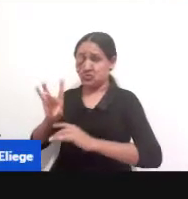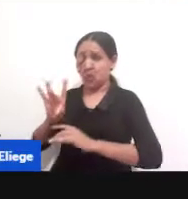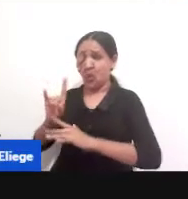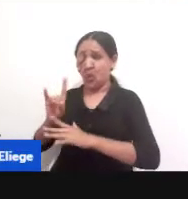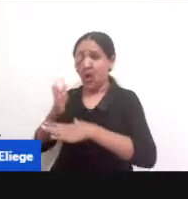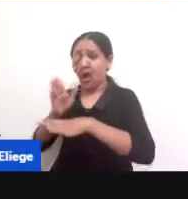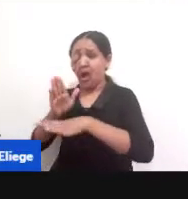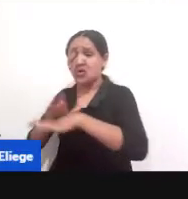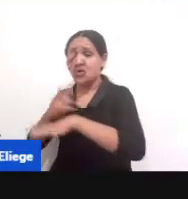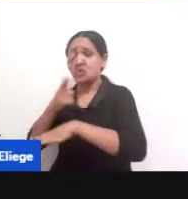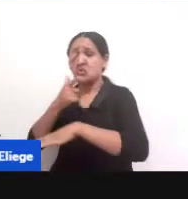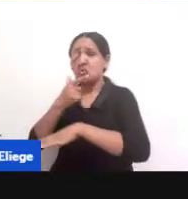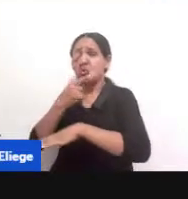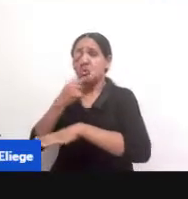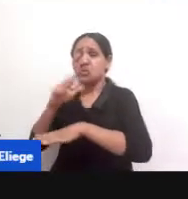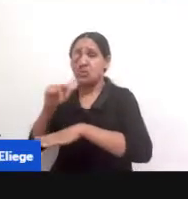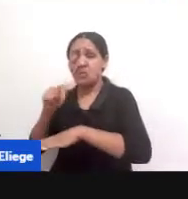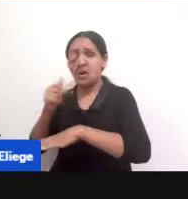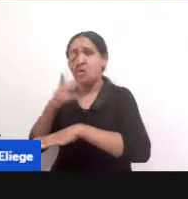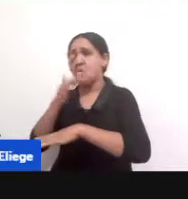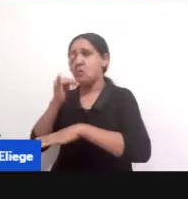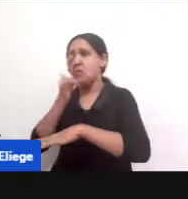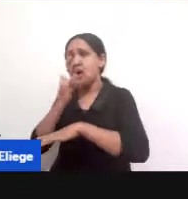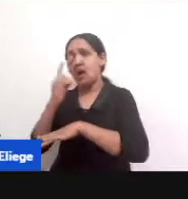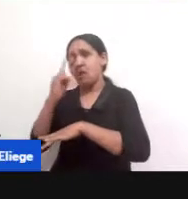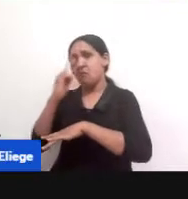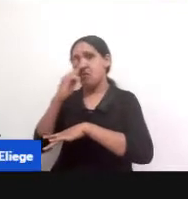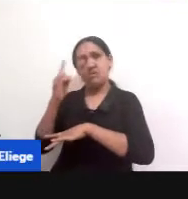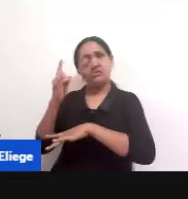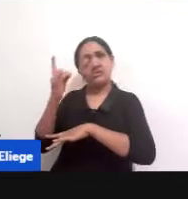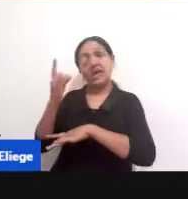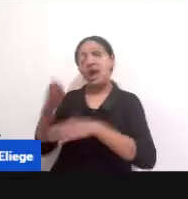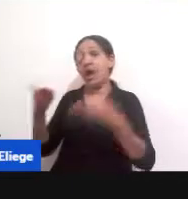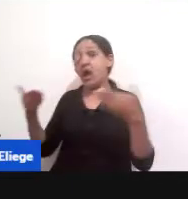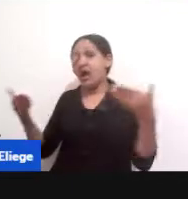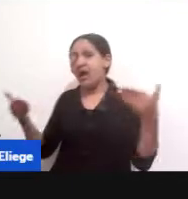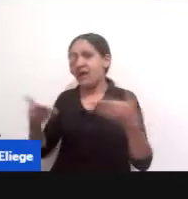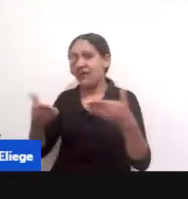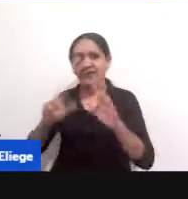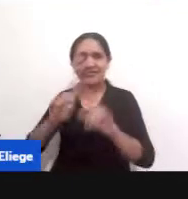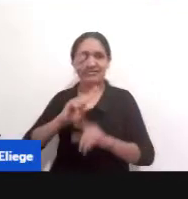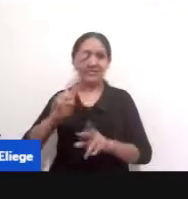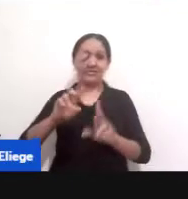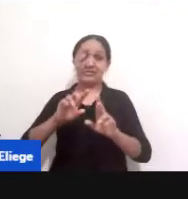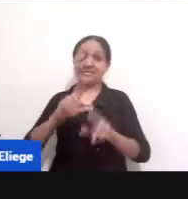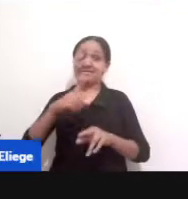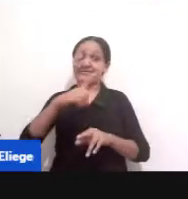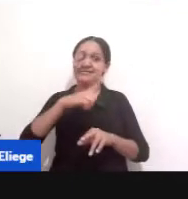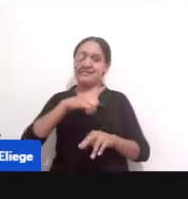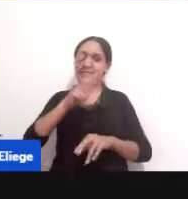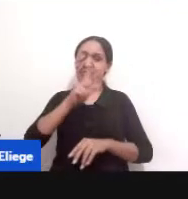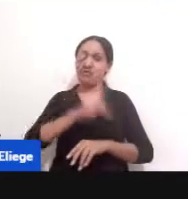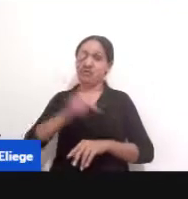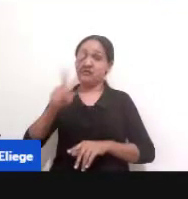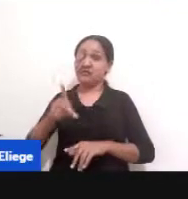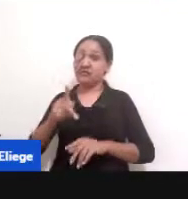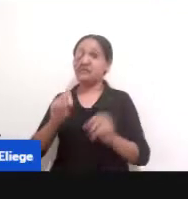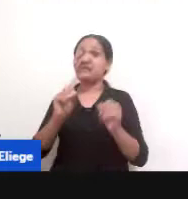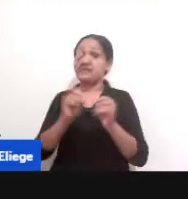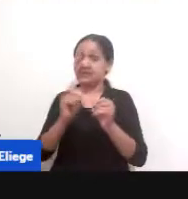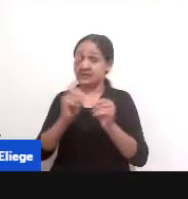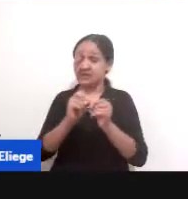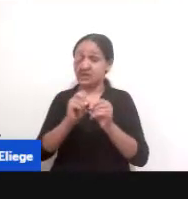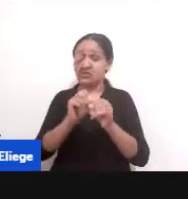a mãe, ou o responsável. Agora não, ele vai ter o professor para poder fazer essas práticas pedagógicas.